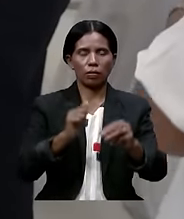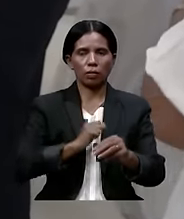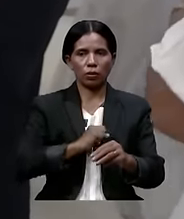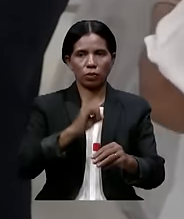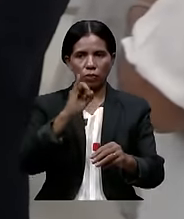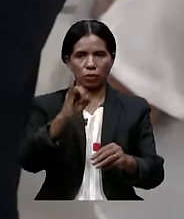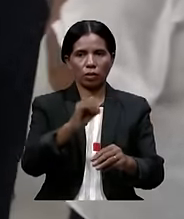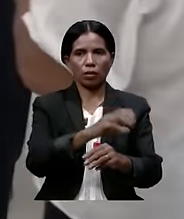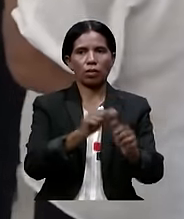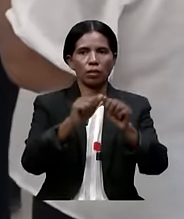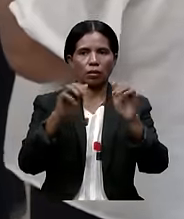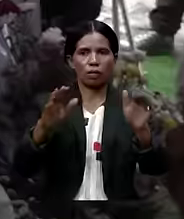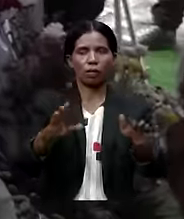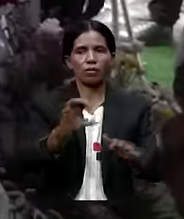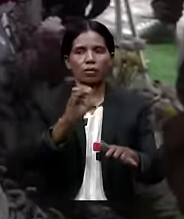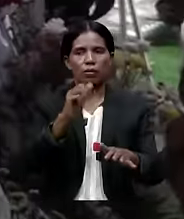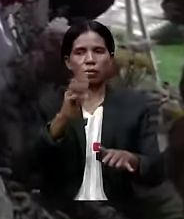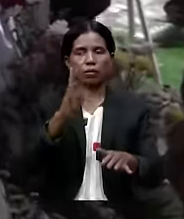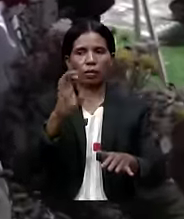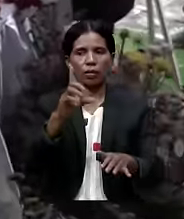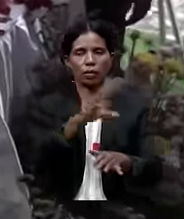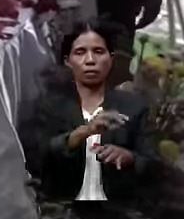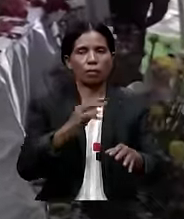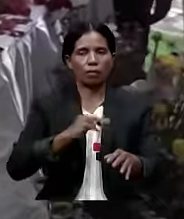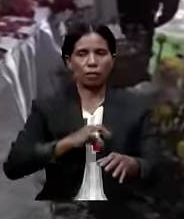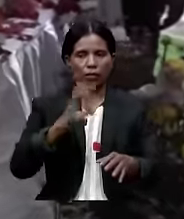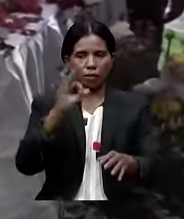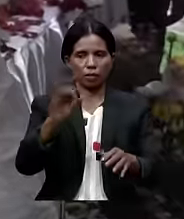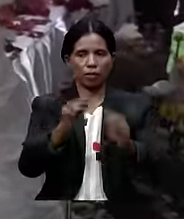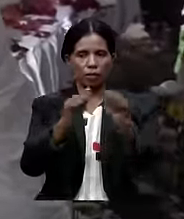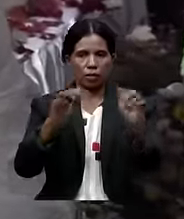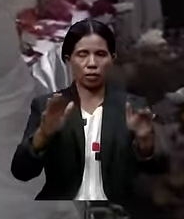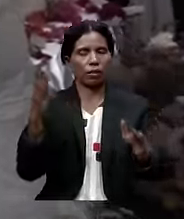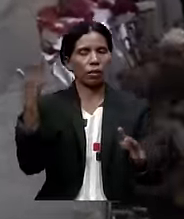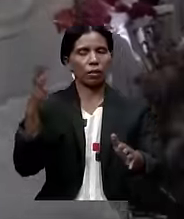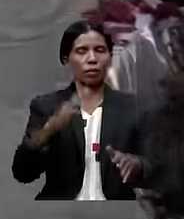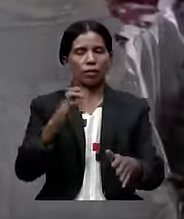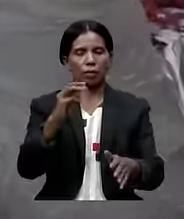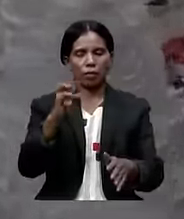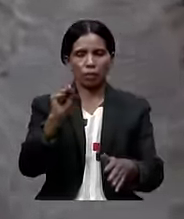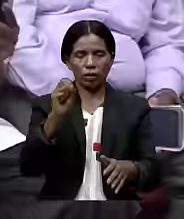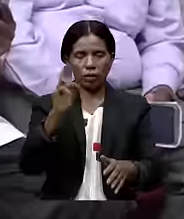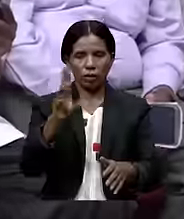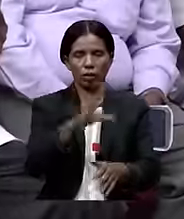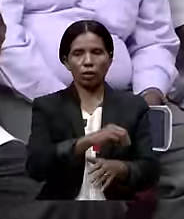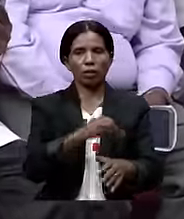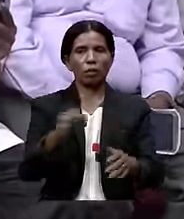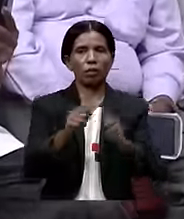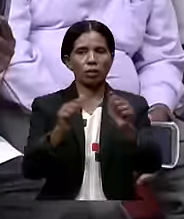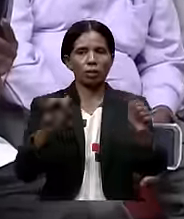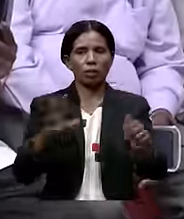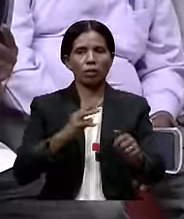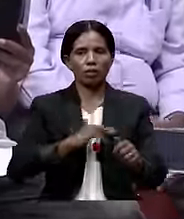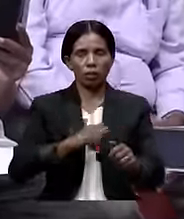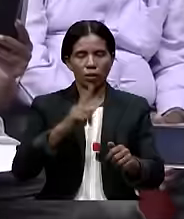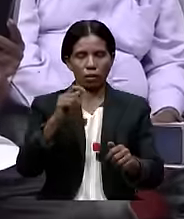Covalima, administrador Fatu Berliho no Alas Manufahi, administrador Iheremexio Eileu, adjunto administrador